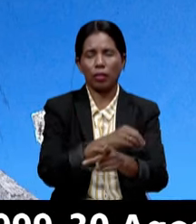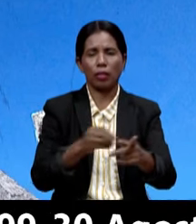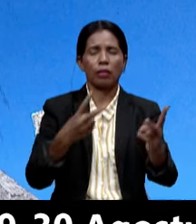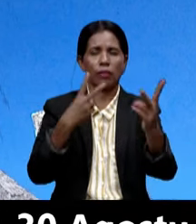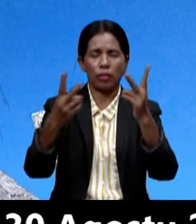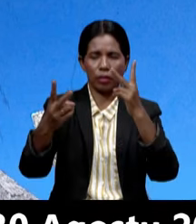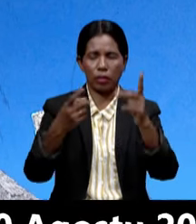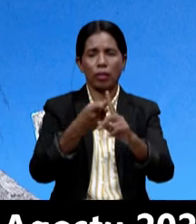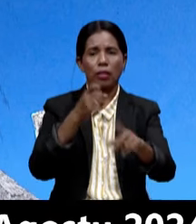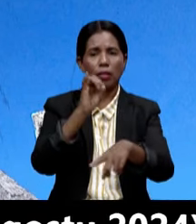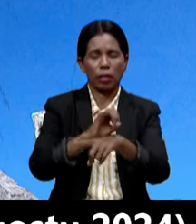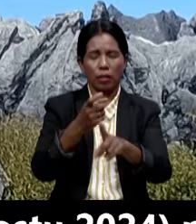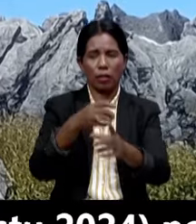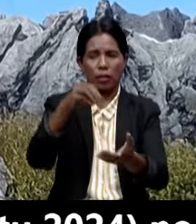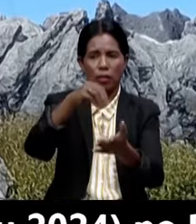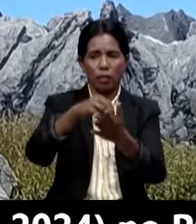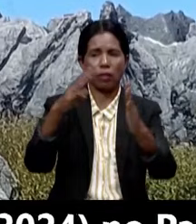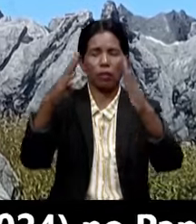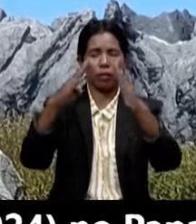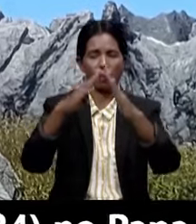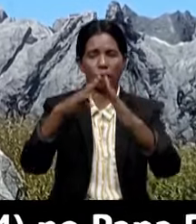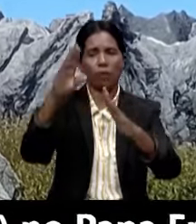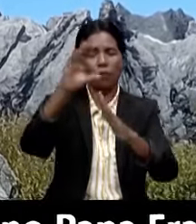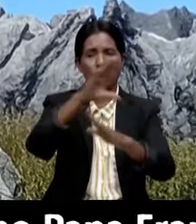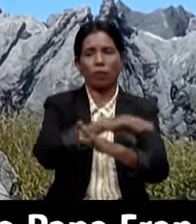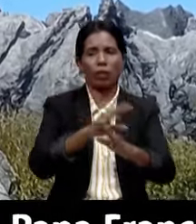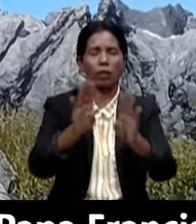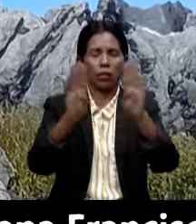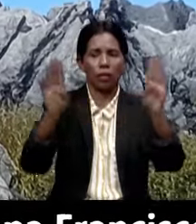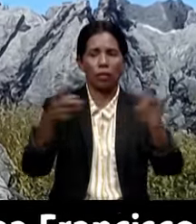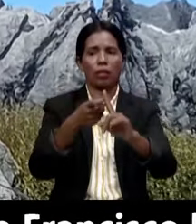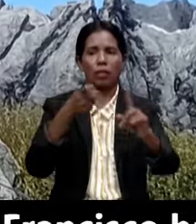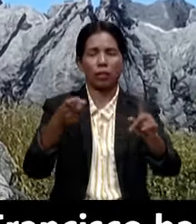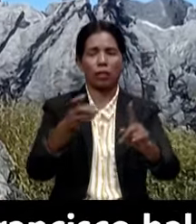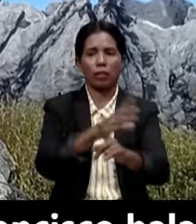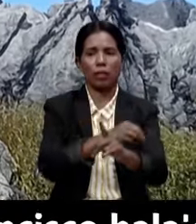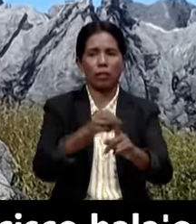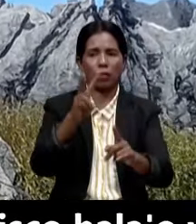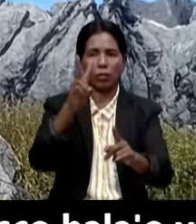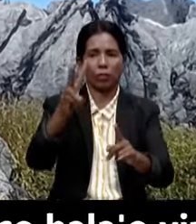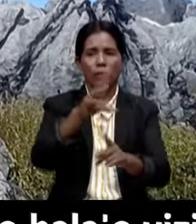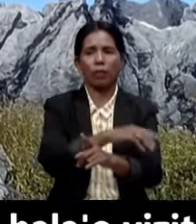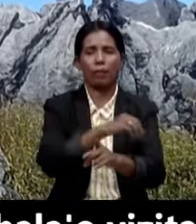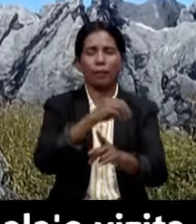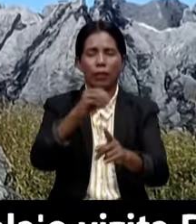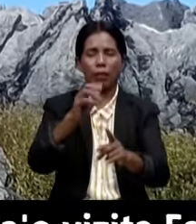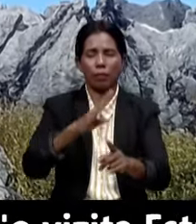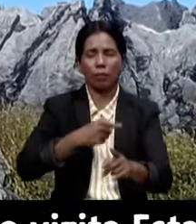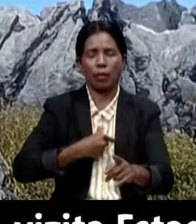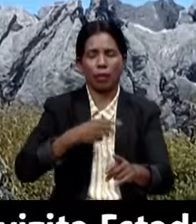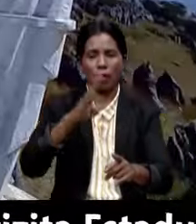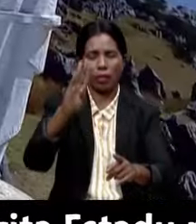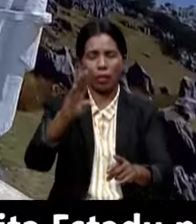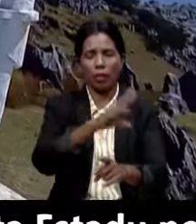religioso ida nebe hatur e a foho Matibian nyatutun nebe lokaliza e a posto Ruanya Klaran ma posto Bagia no